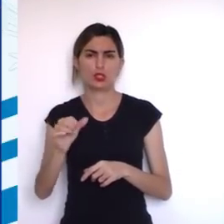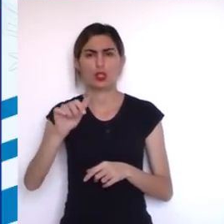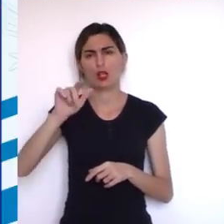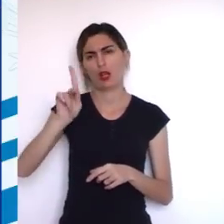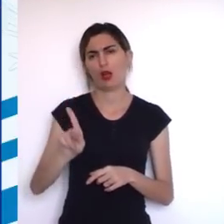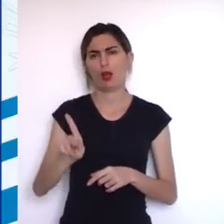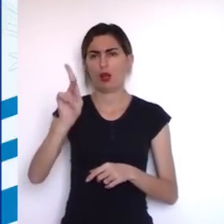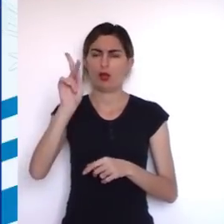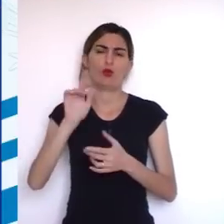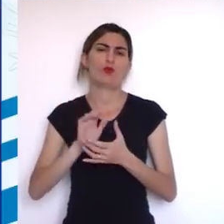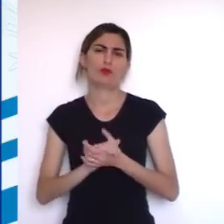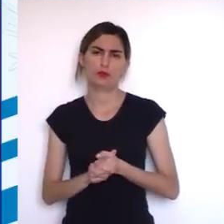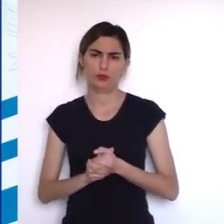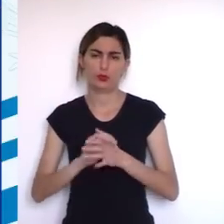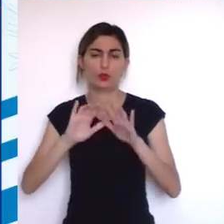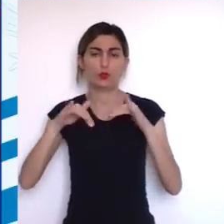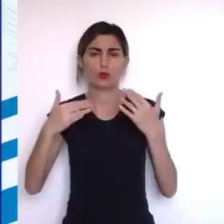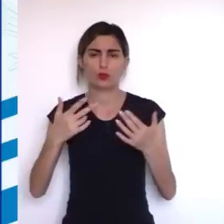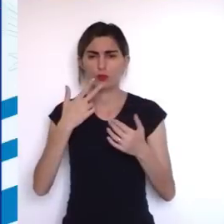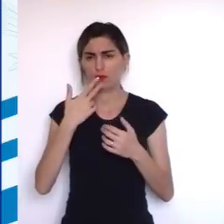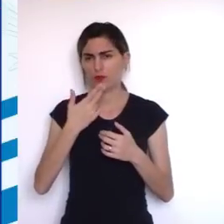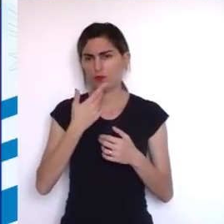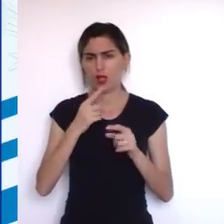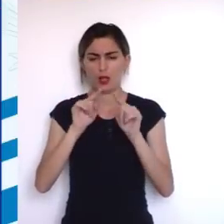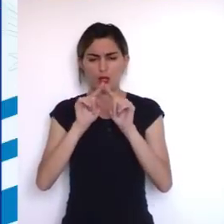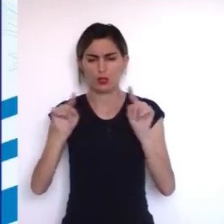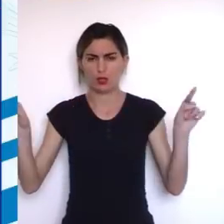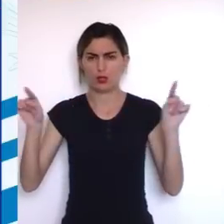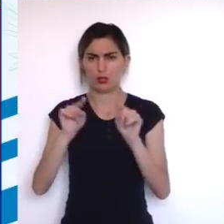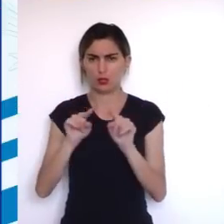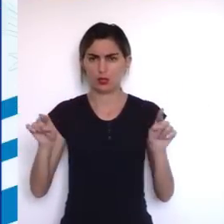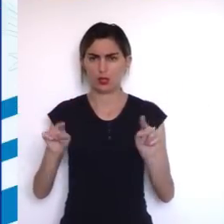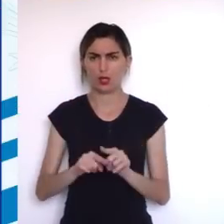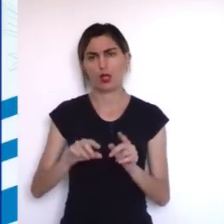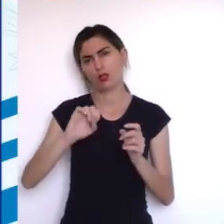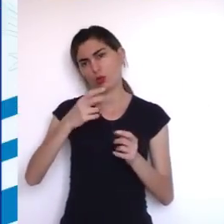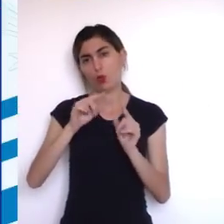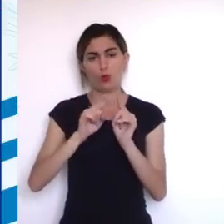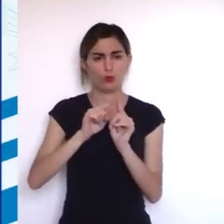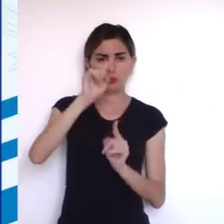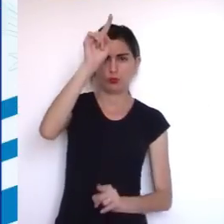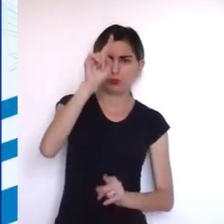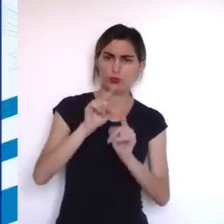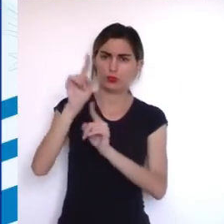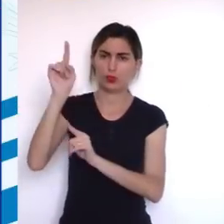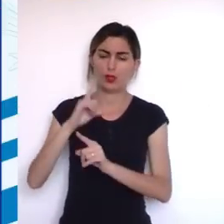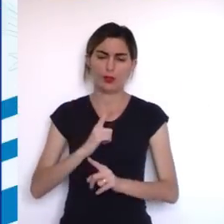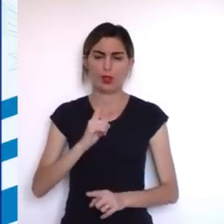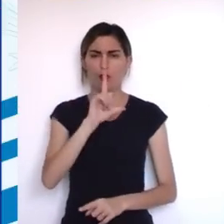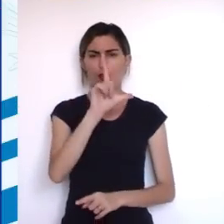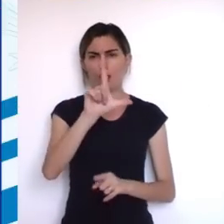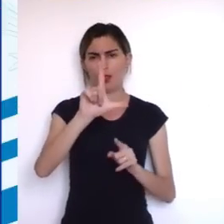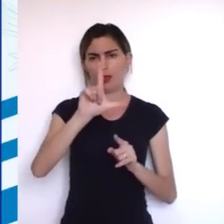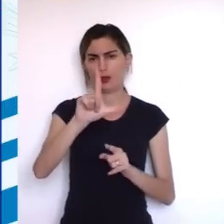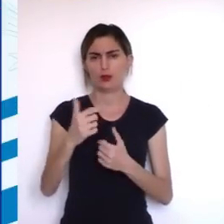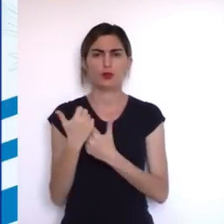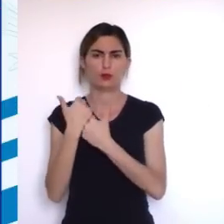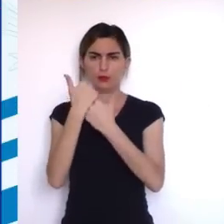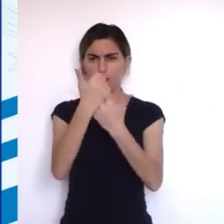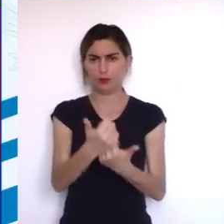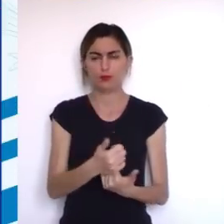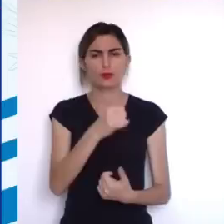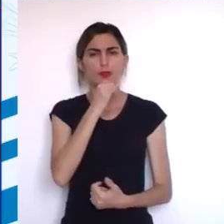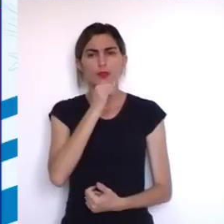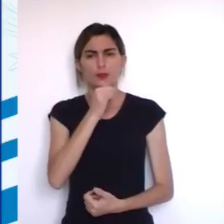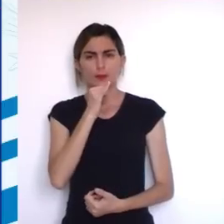373,16 Kelvin. Então, quando se fala de escala, cada escala vai ter uma letra que vai ser